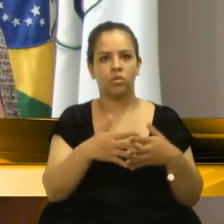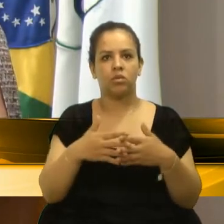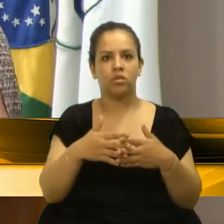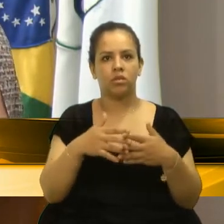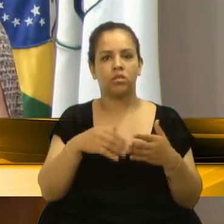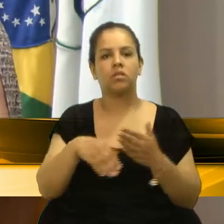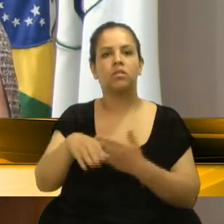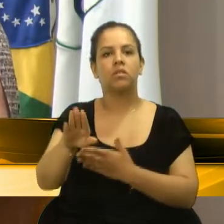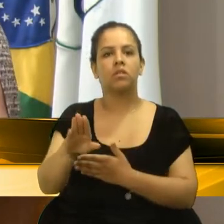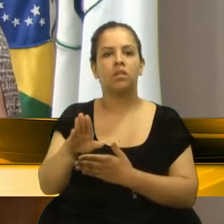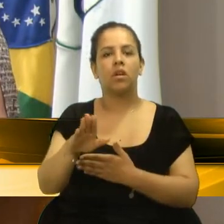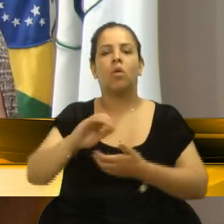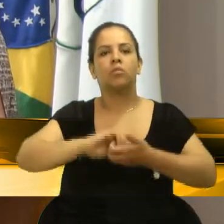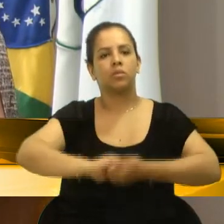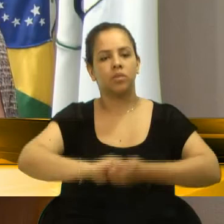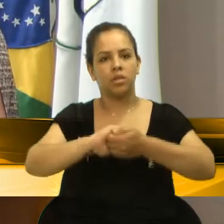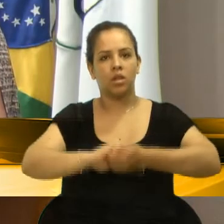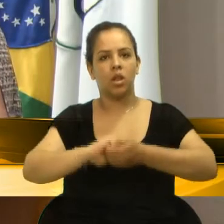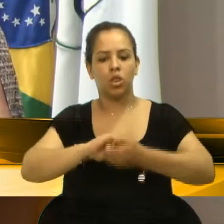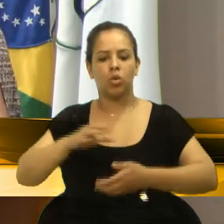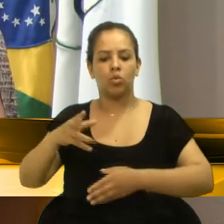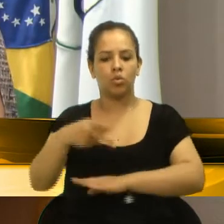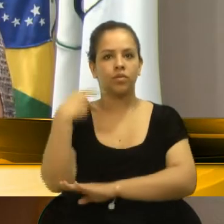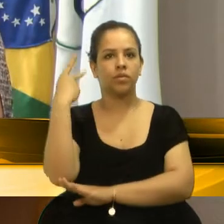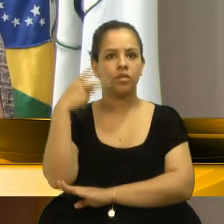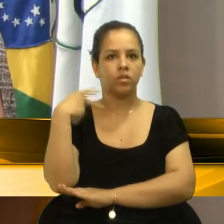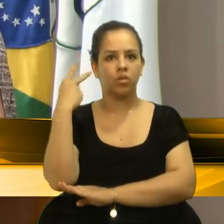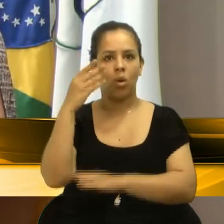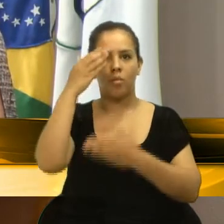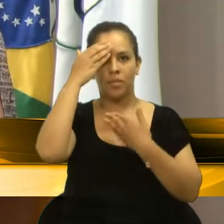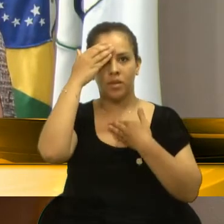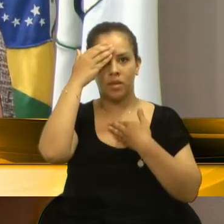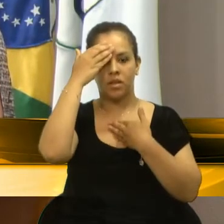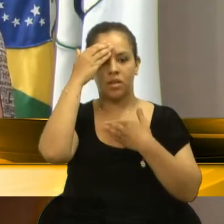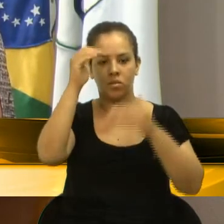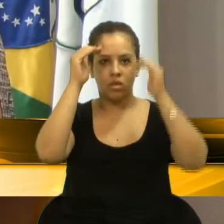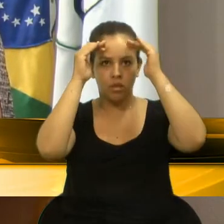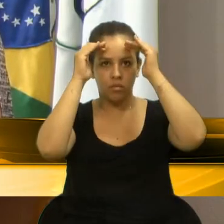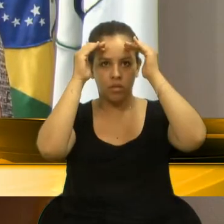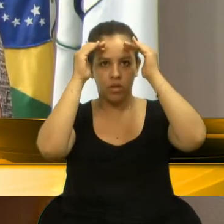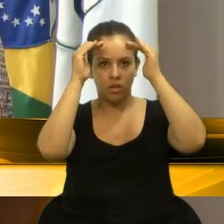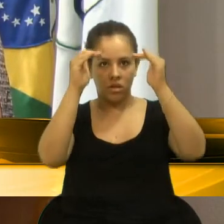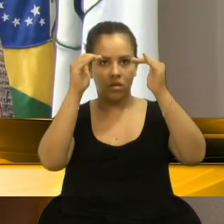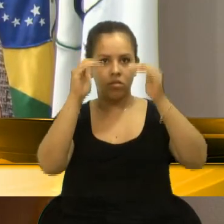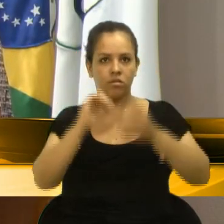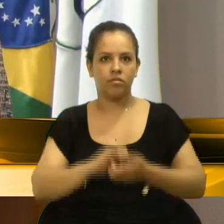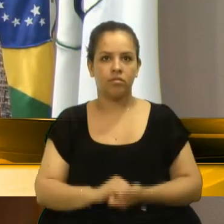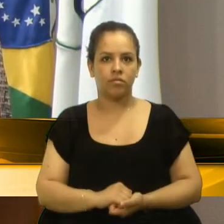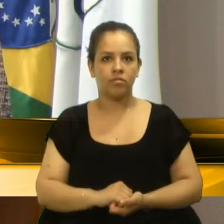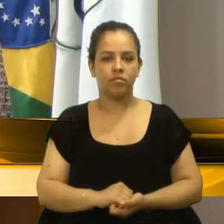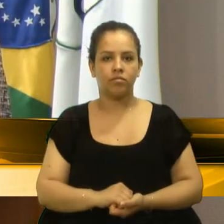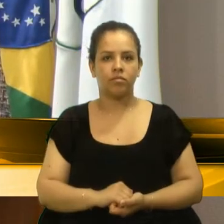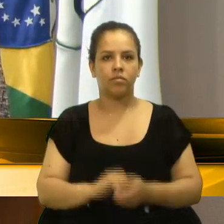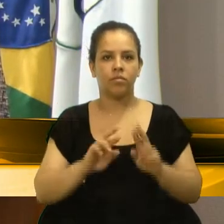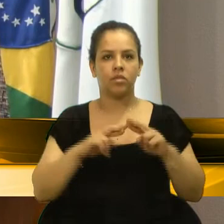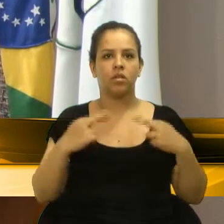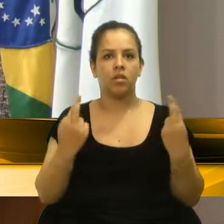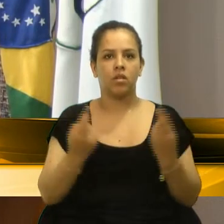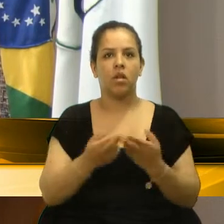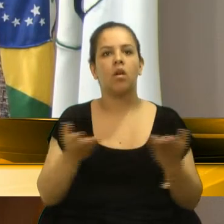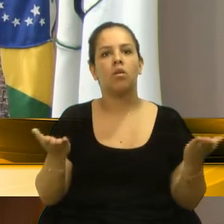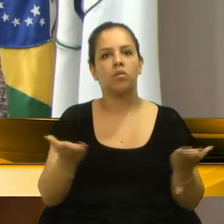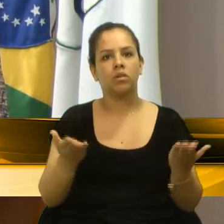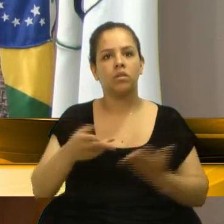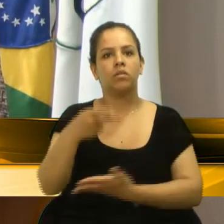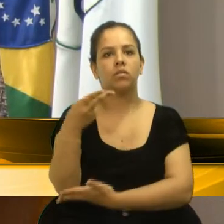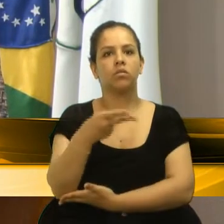deixar meus cumprimentos a todos os vereadores e agradecer o respeito durante esta solenidade. Passo agora a segunda parte ao meu